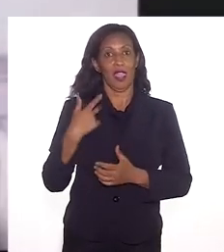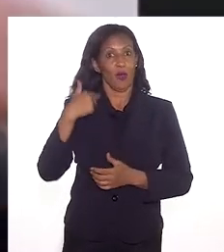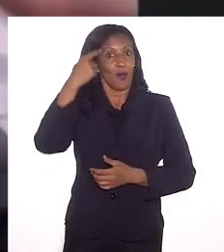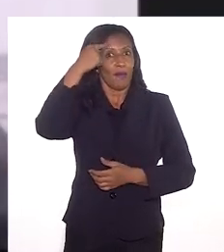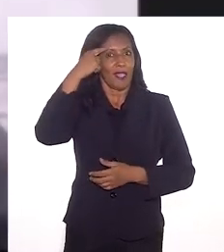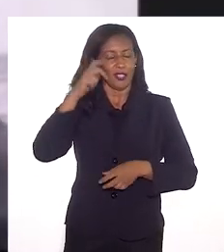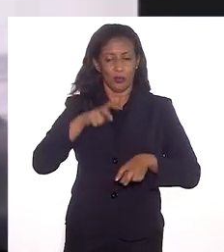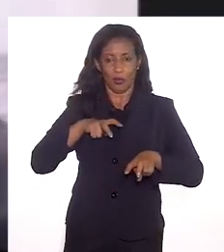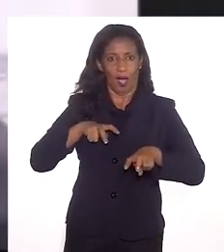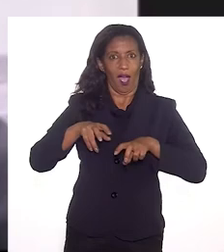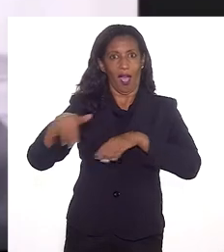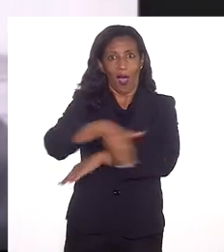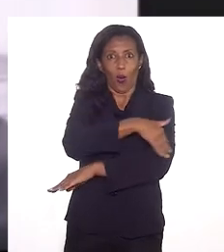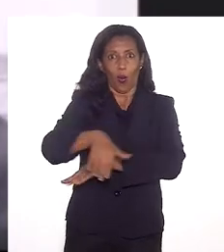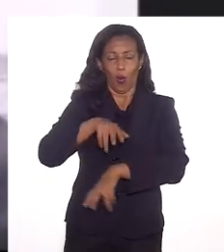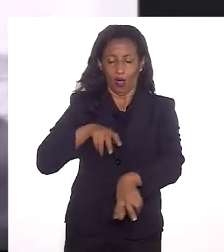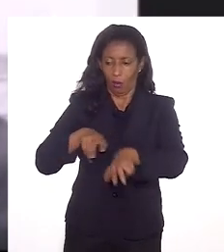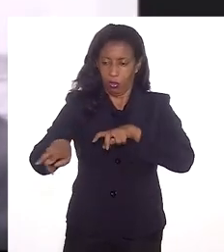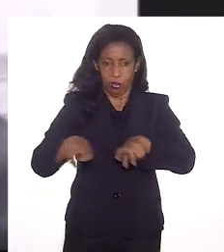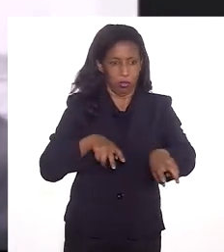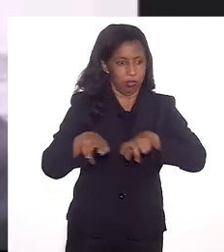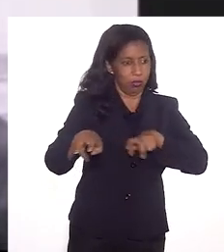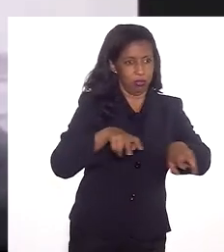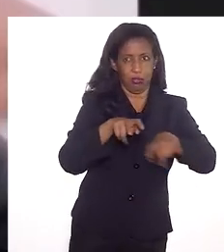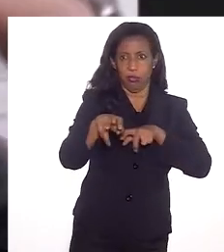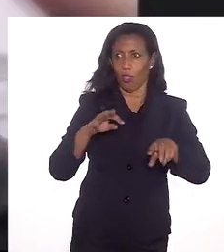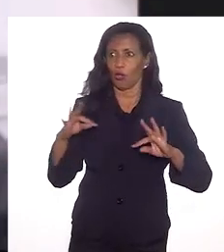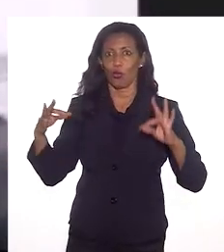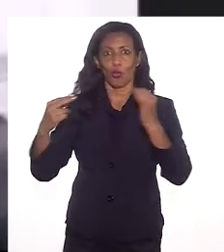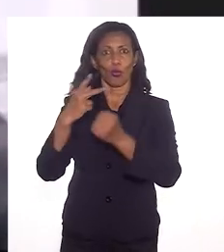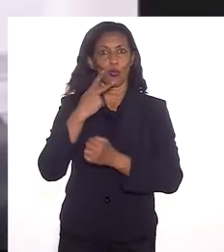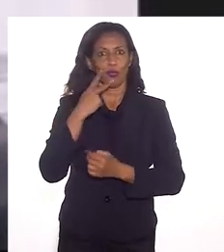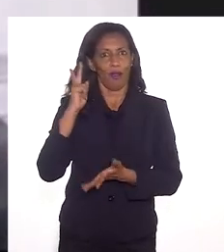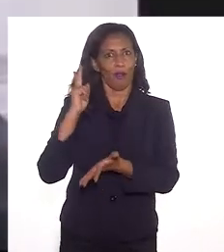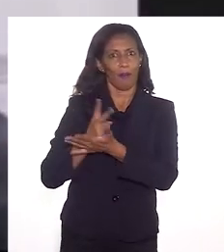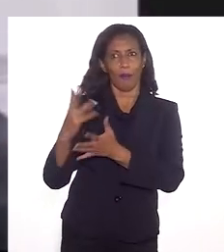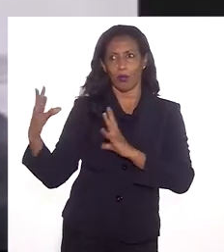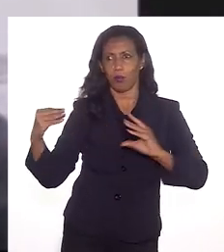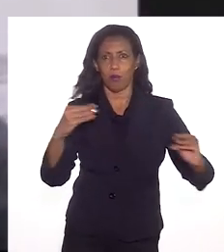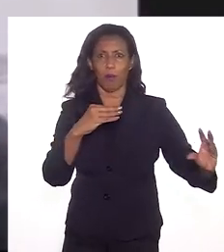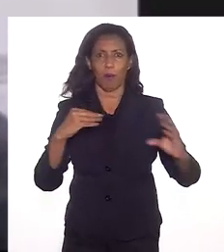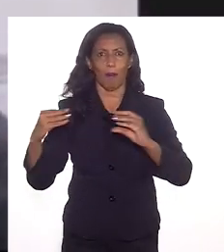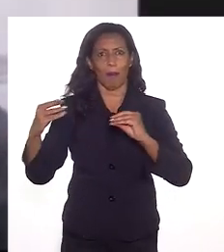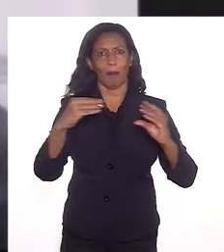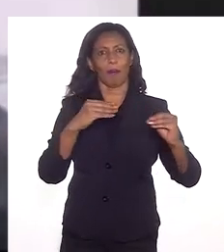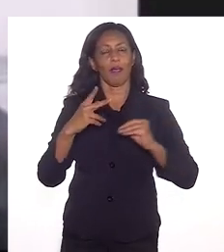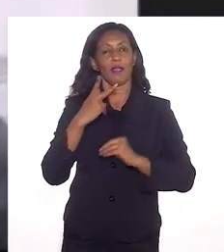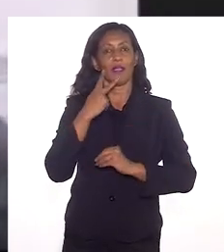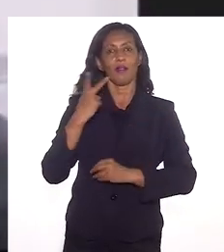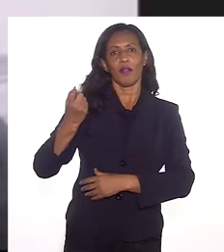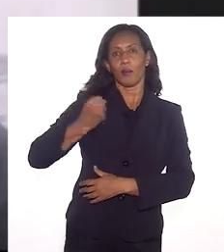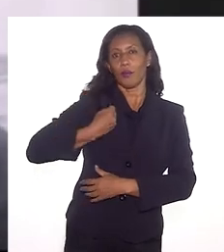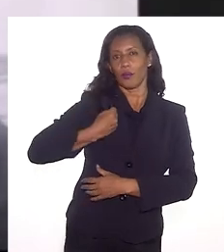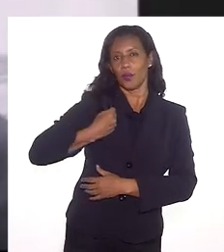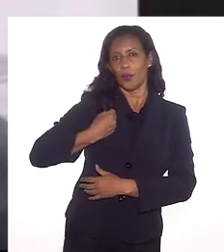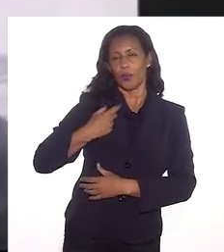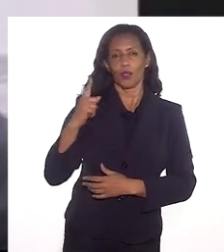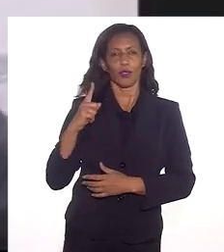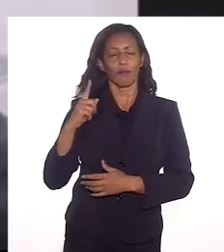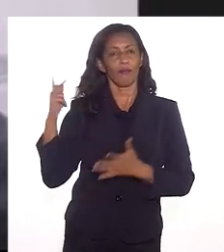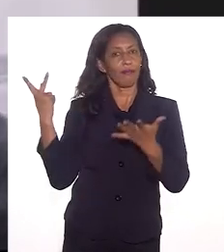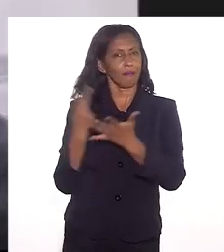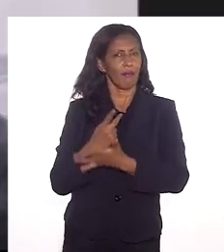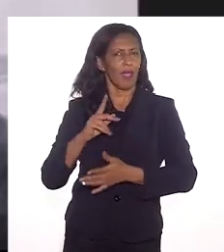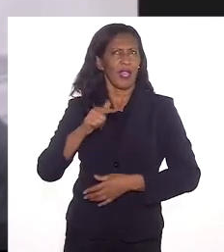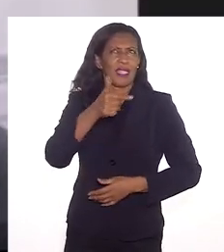eu imagino que o trânsito deve ficar uma loucura naquela cidade todo mundo falando sobre o evento e falando um pouco dos números assim ué